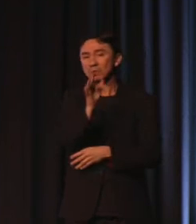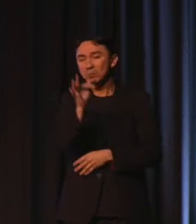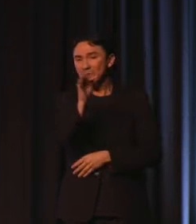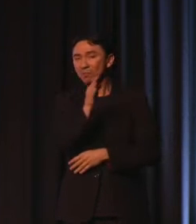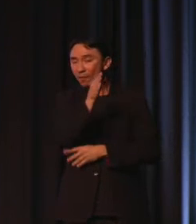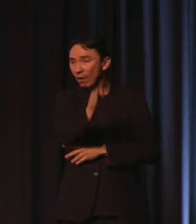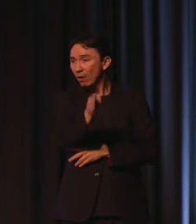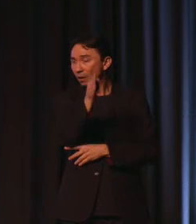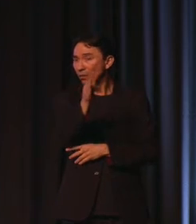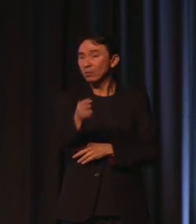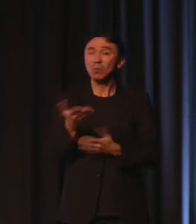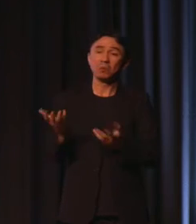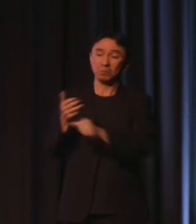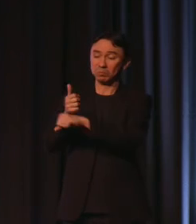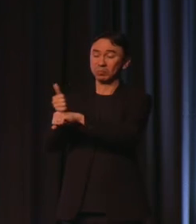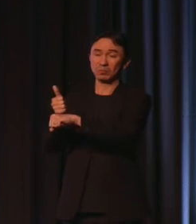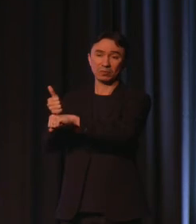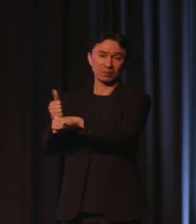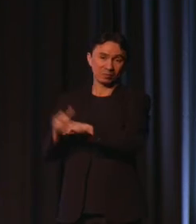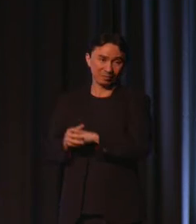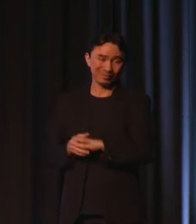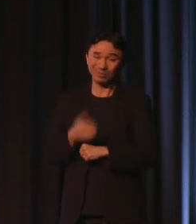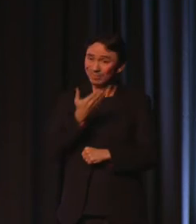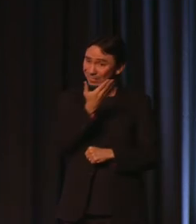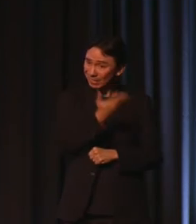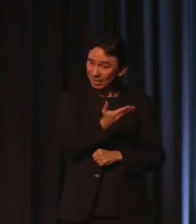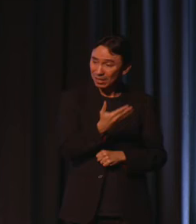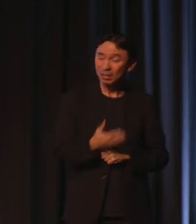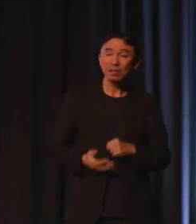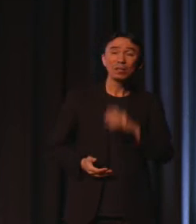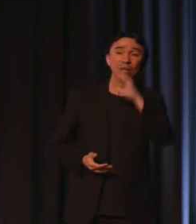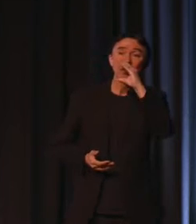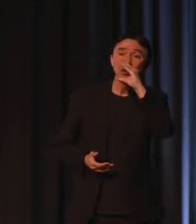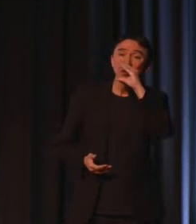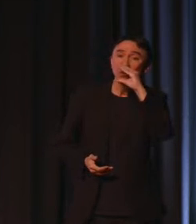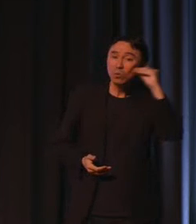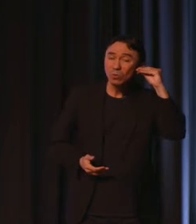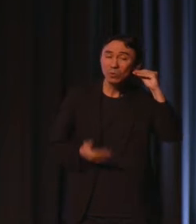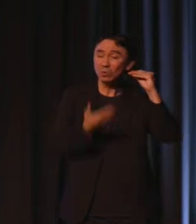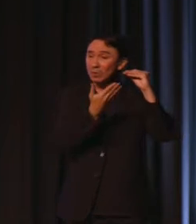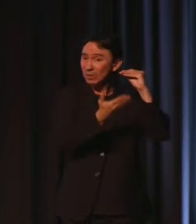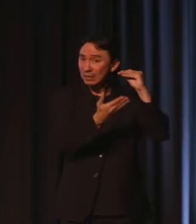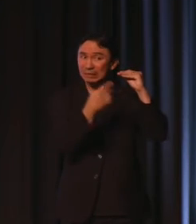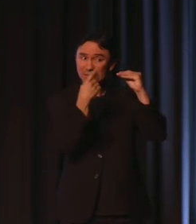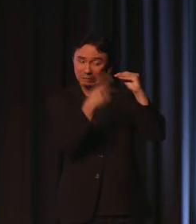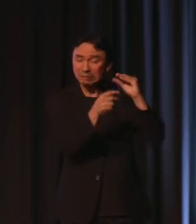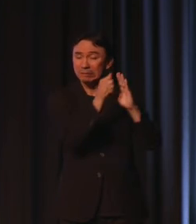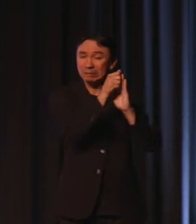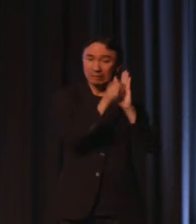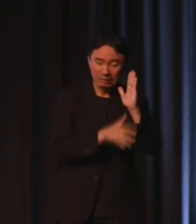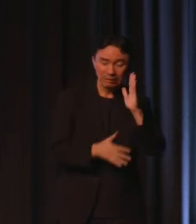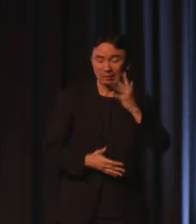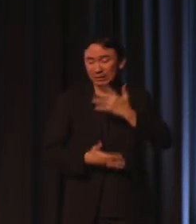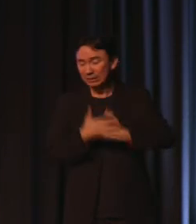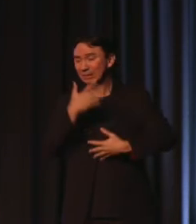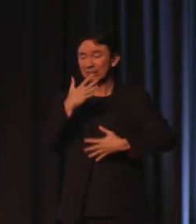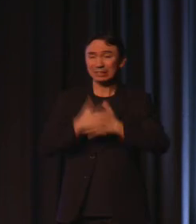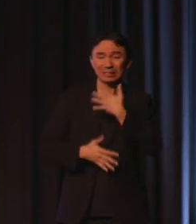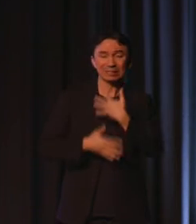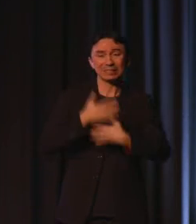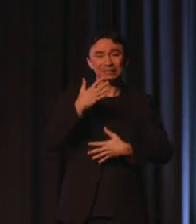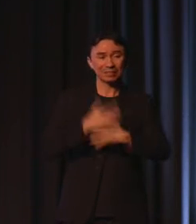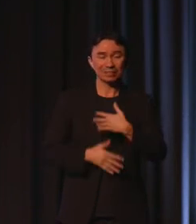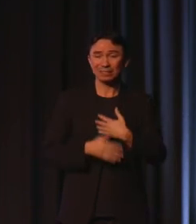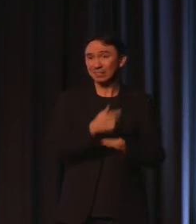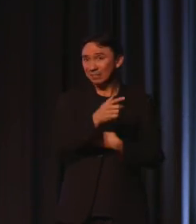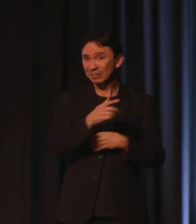é a gente entender que o adulto é impactado tanto nas tarefas quanto nas atividades, e aí, quando você vai nas atividades de força,